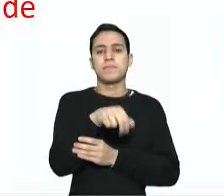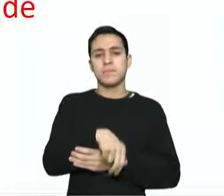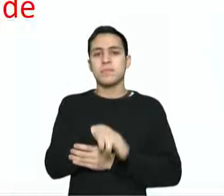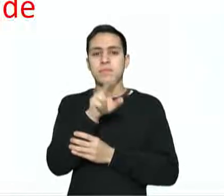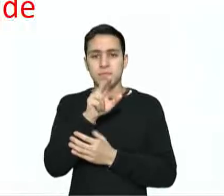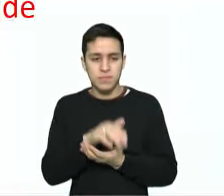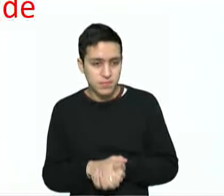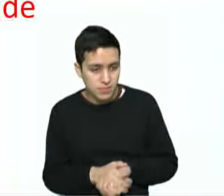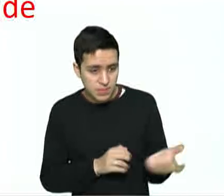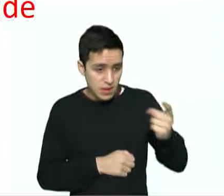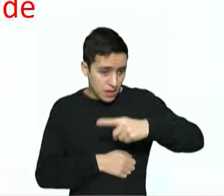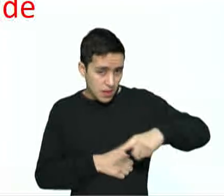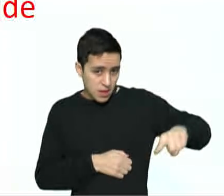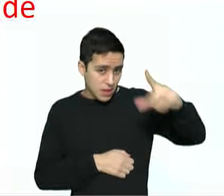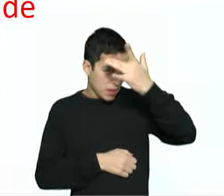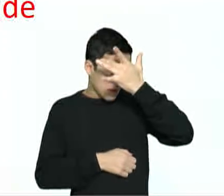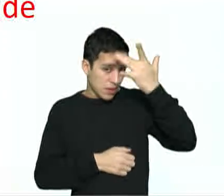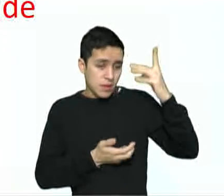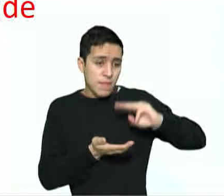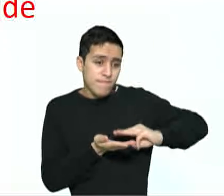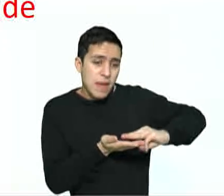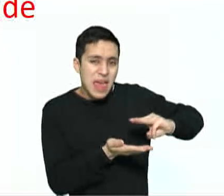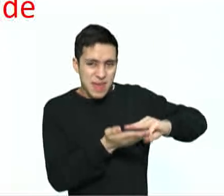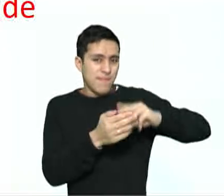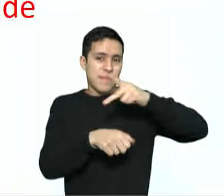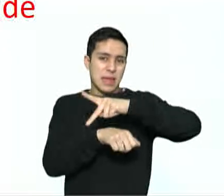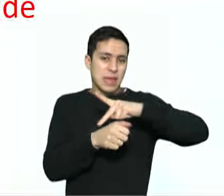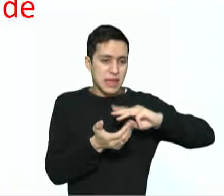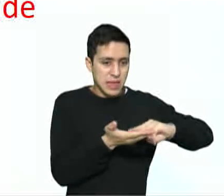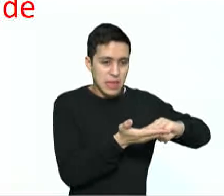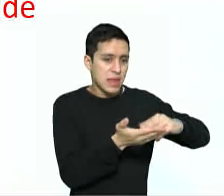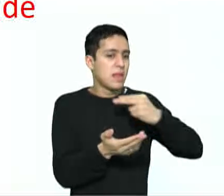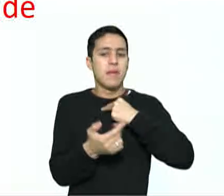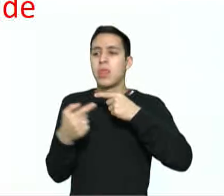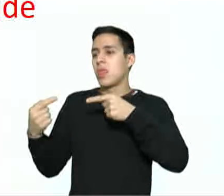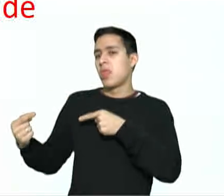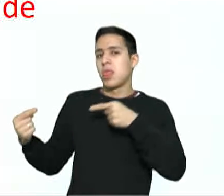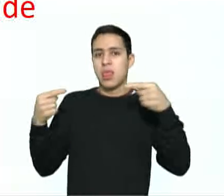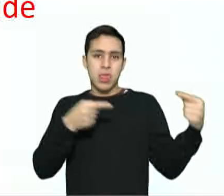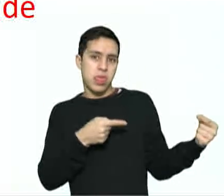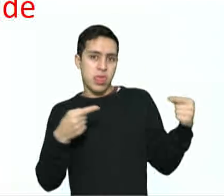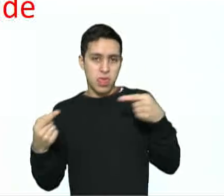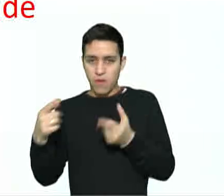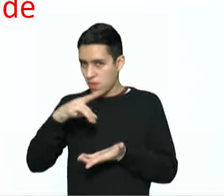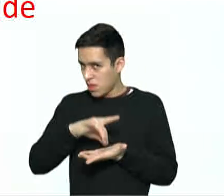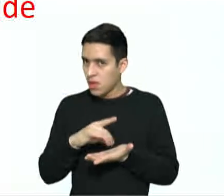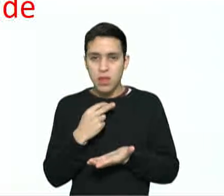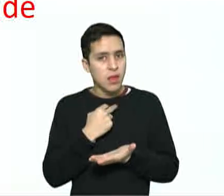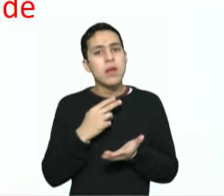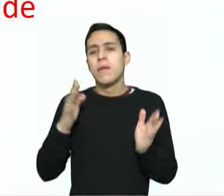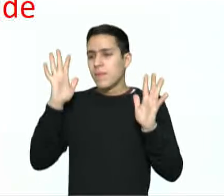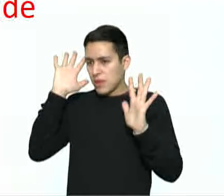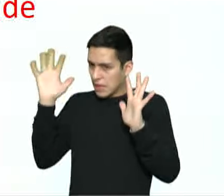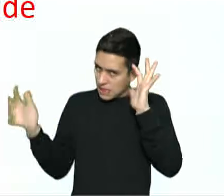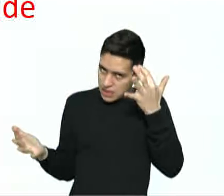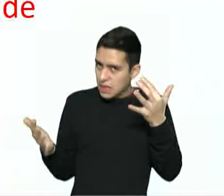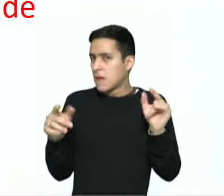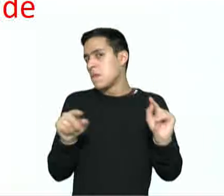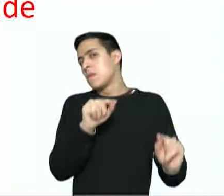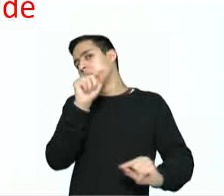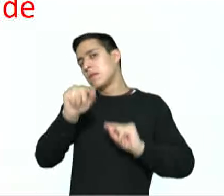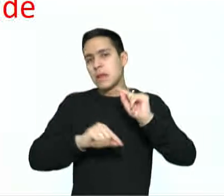Os membros não devem ter conflitos internacionais oficiais, deve-se resolver essas